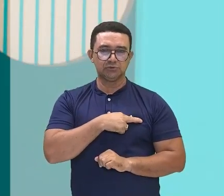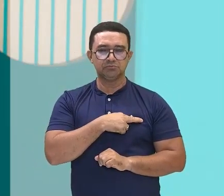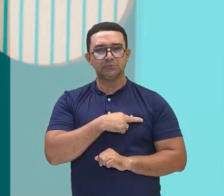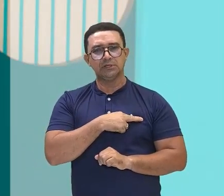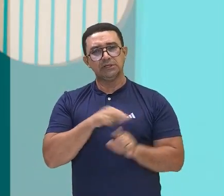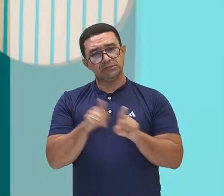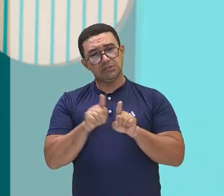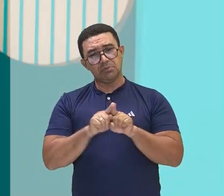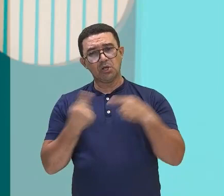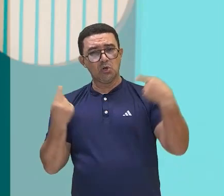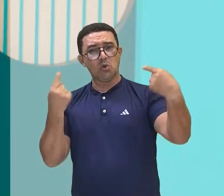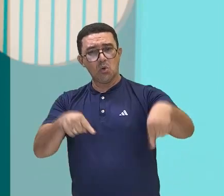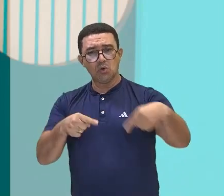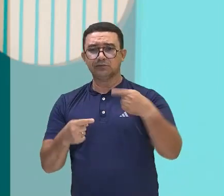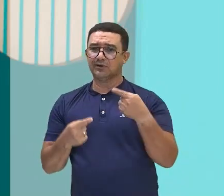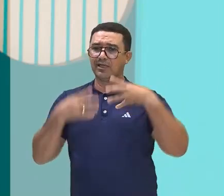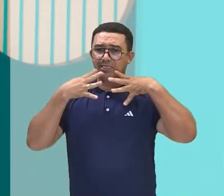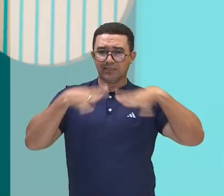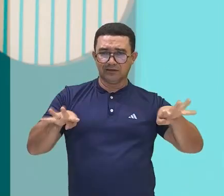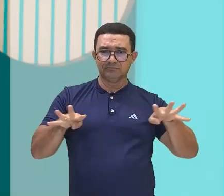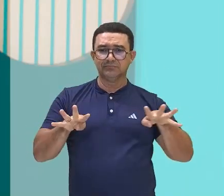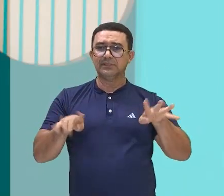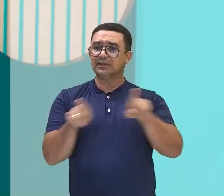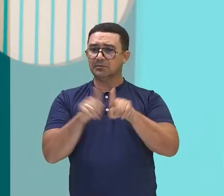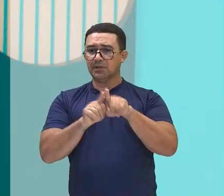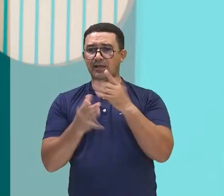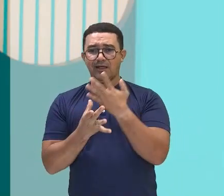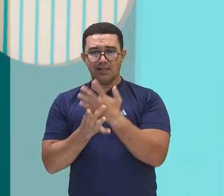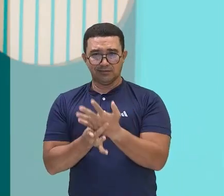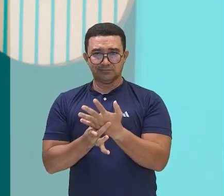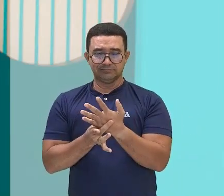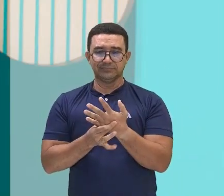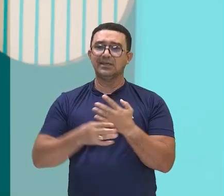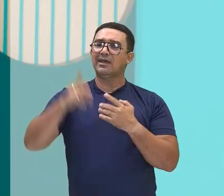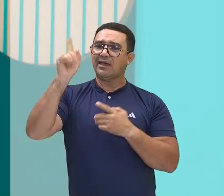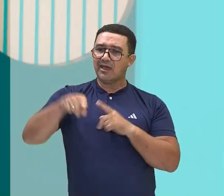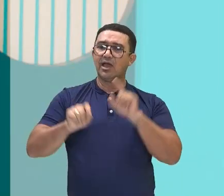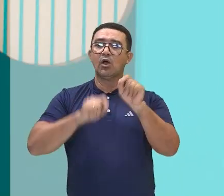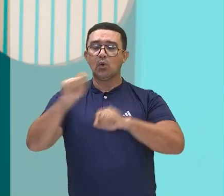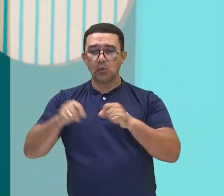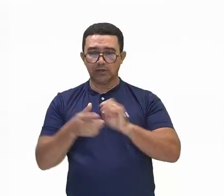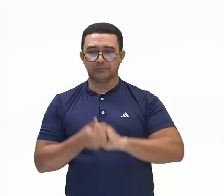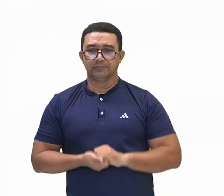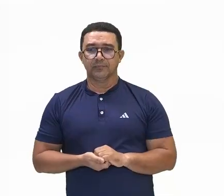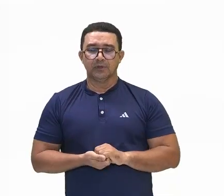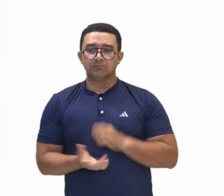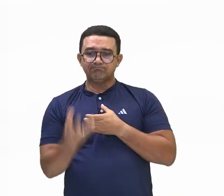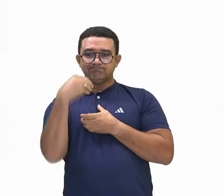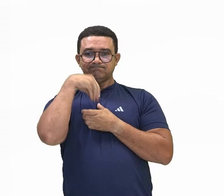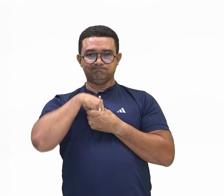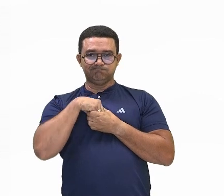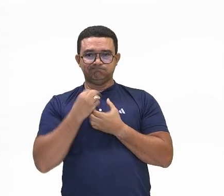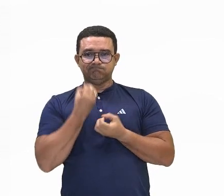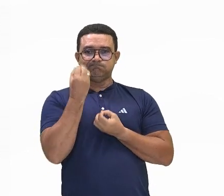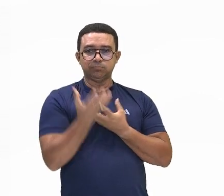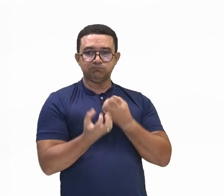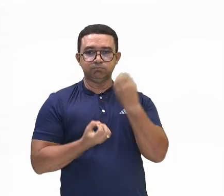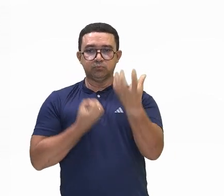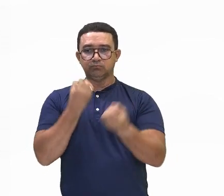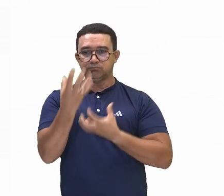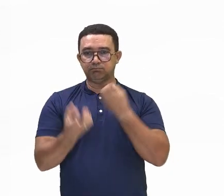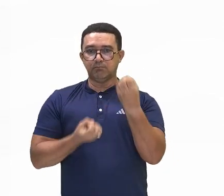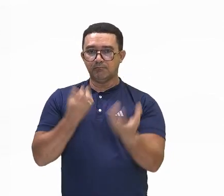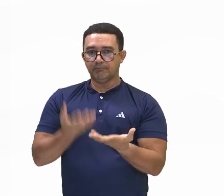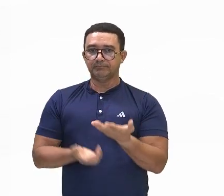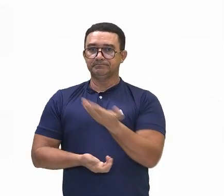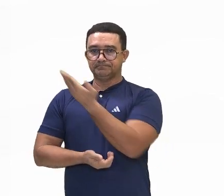em relação ao naturalismo e ao realismo, que é o parnasianismo. Eu quero que vocês acompanhem o conceito agora comigo. Então, olha o que está